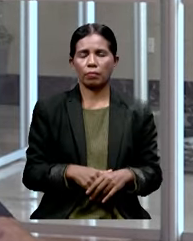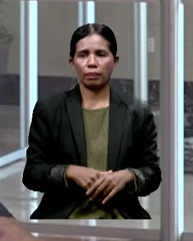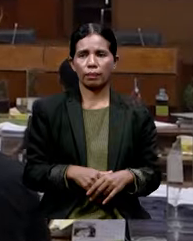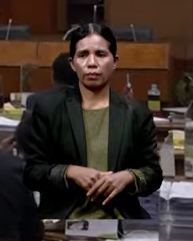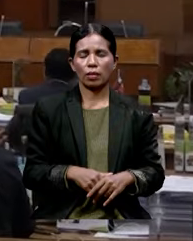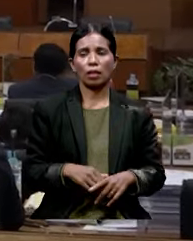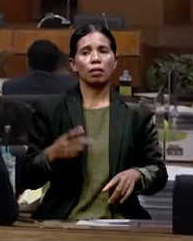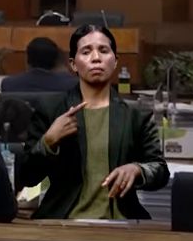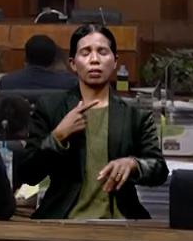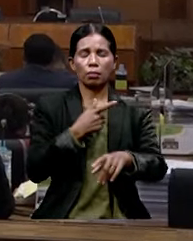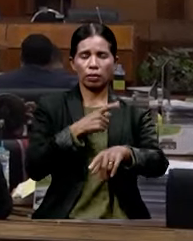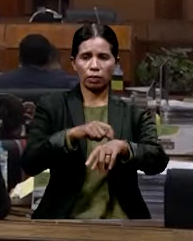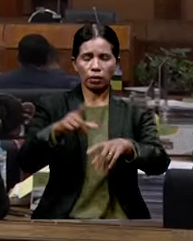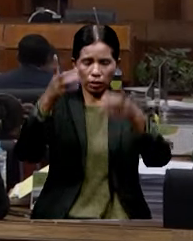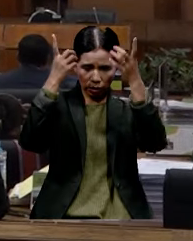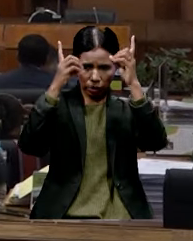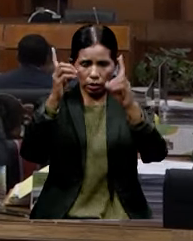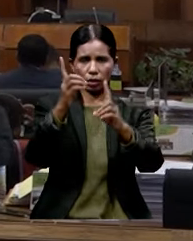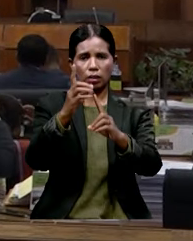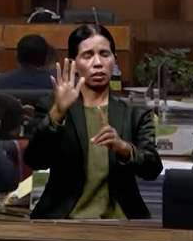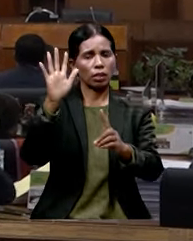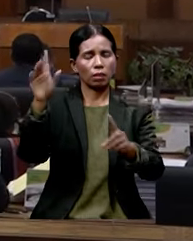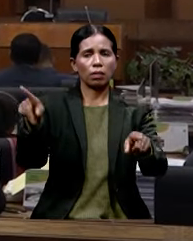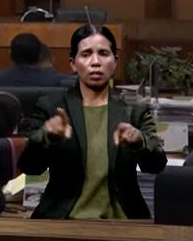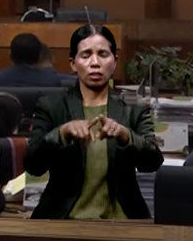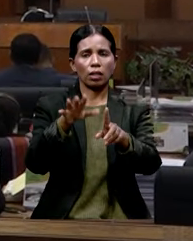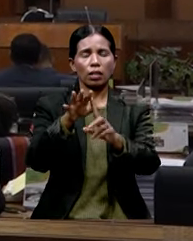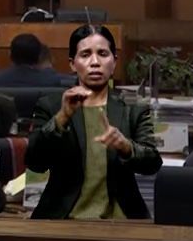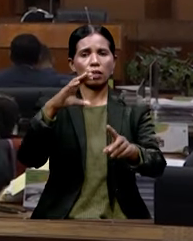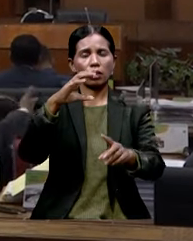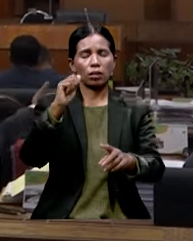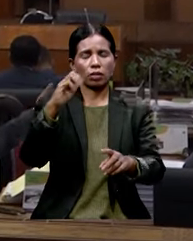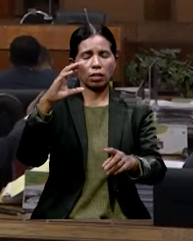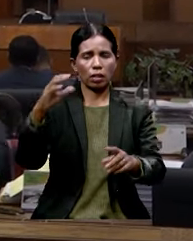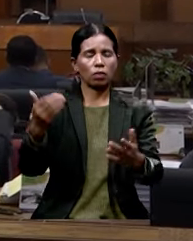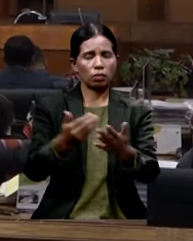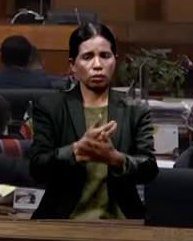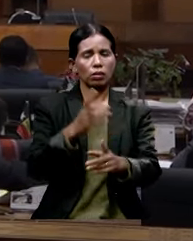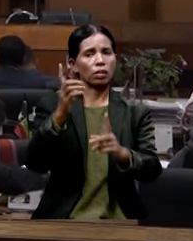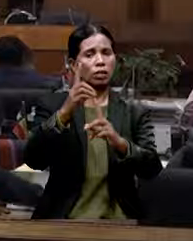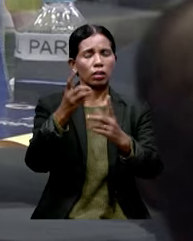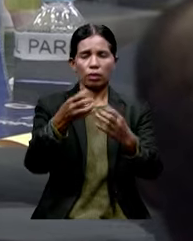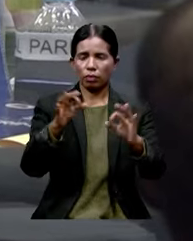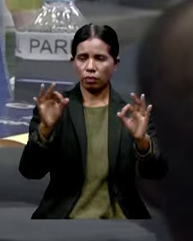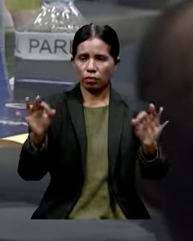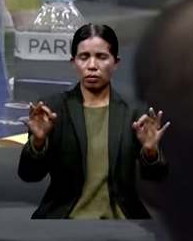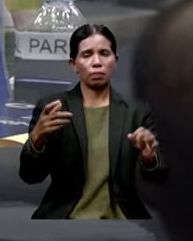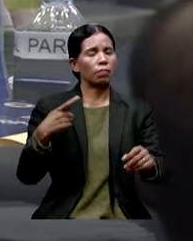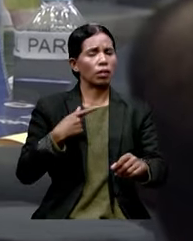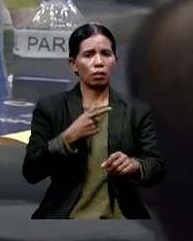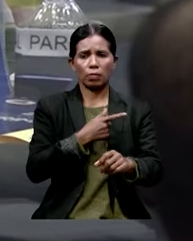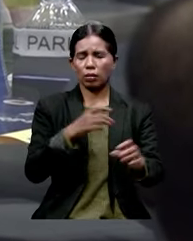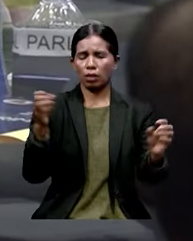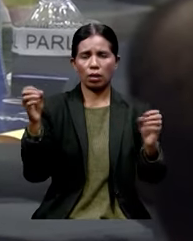Antes, né, Parlamento Nacional decide lorong 5 fulan março, sai hanesan lorong eleição ba comissário Fonca, mas bem, to data ne bem determinado, Parlamento la consegue